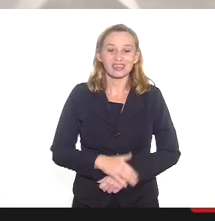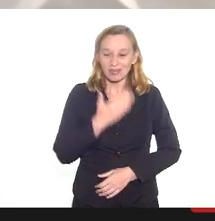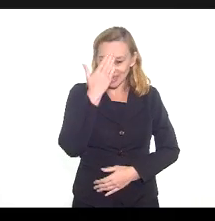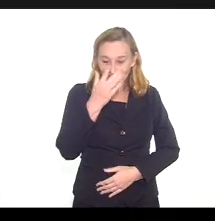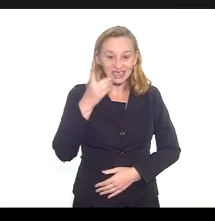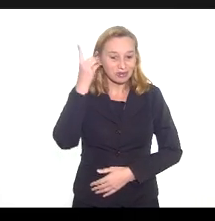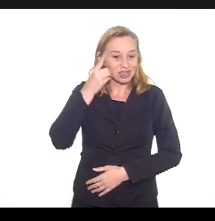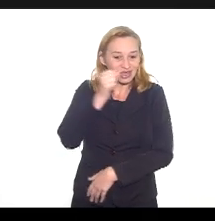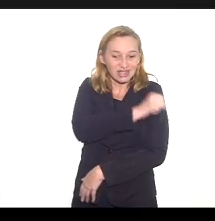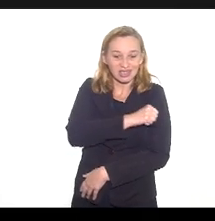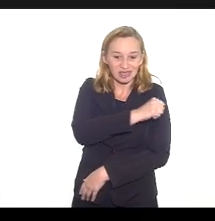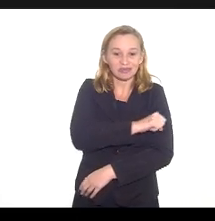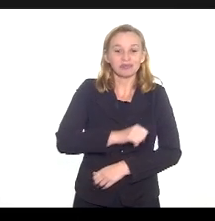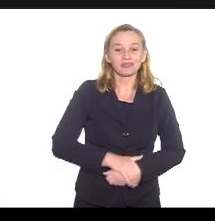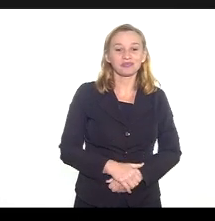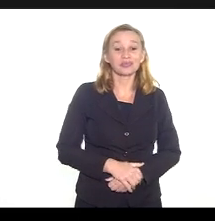Rejane.